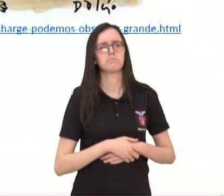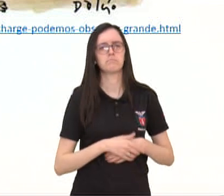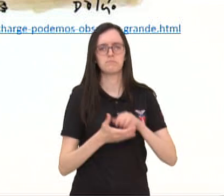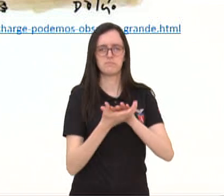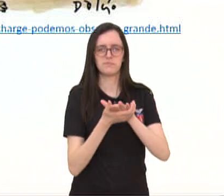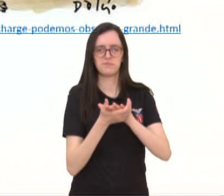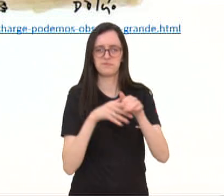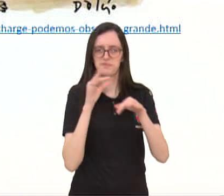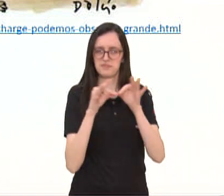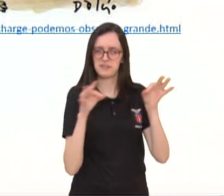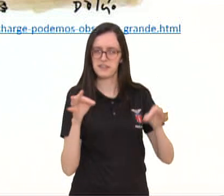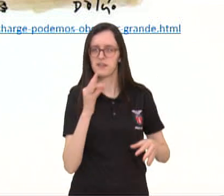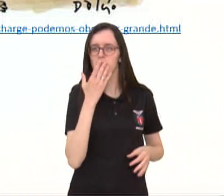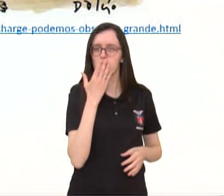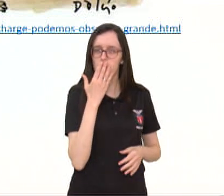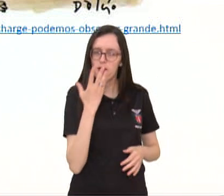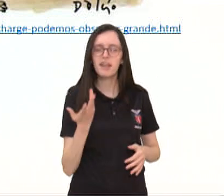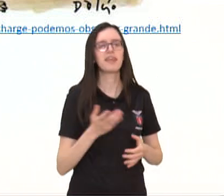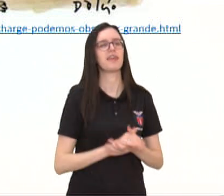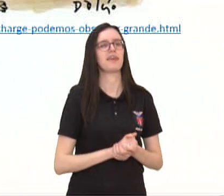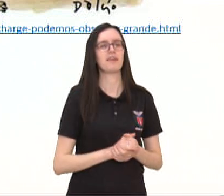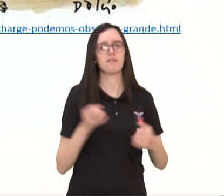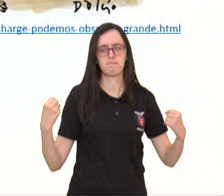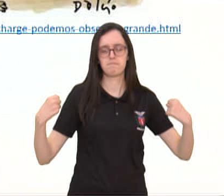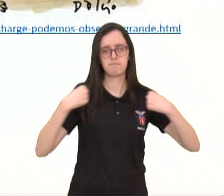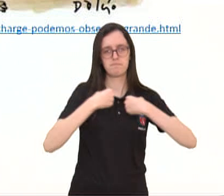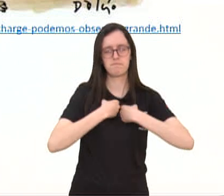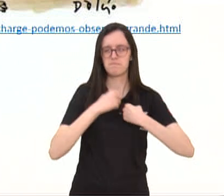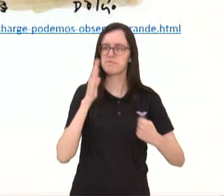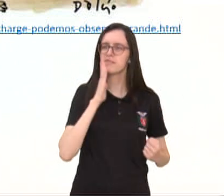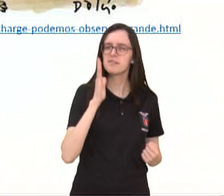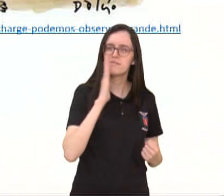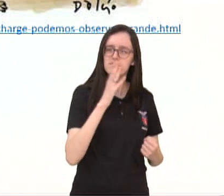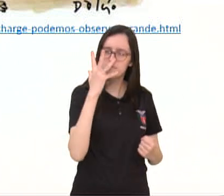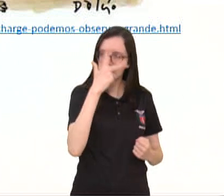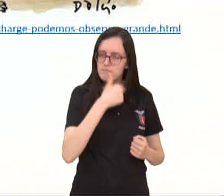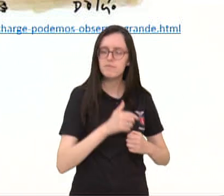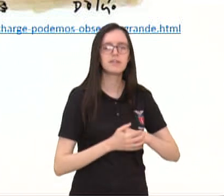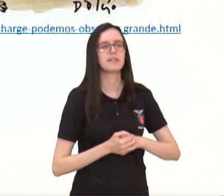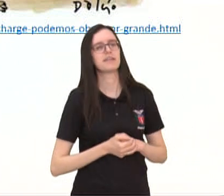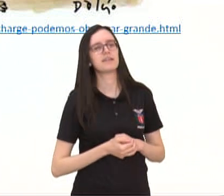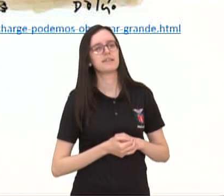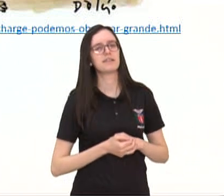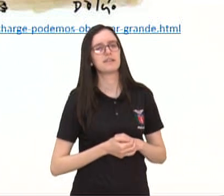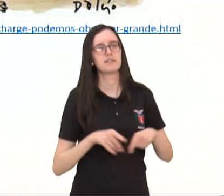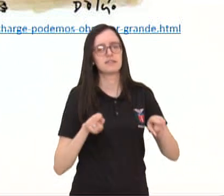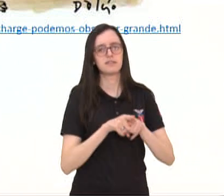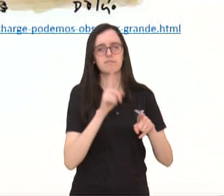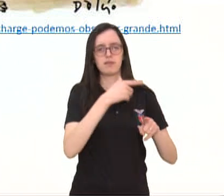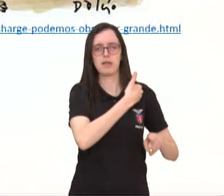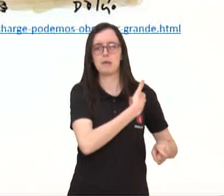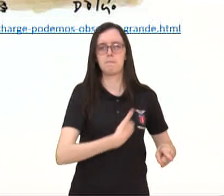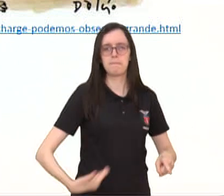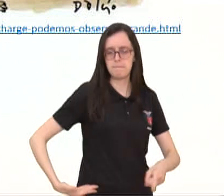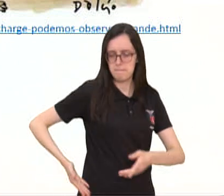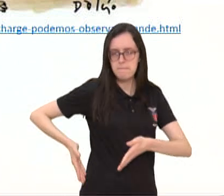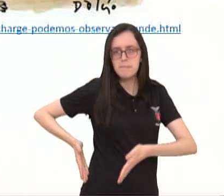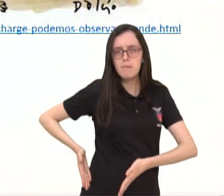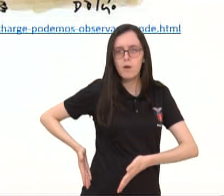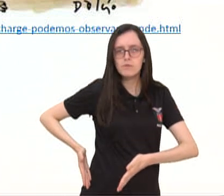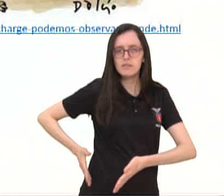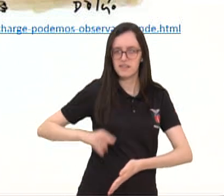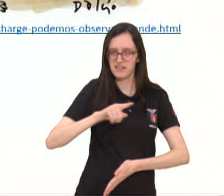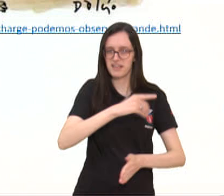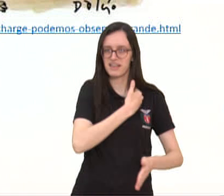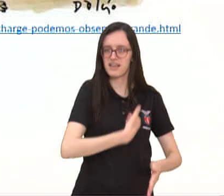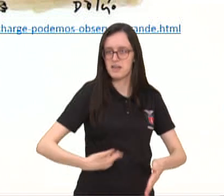tênis todo colorido, uma jaqueta ali azul, né? Muito bonita, e uma bolsa, uma bolsa